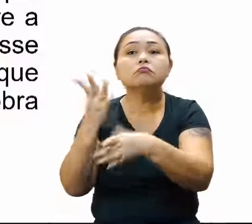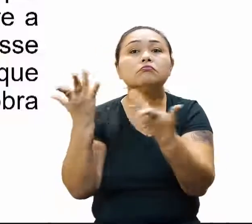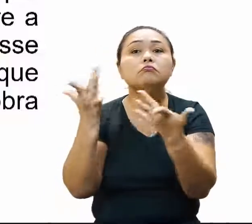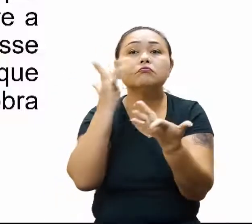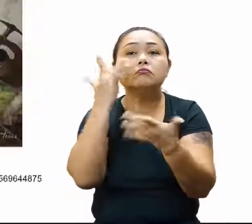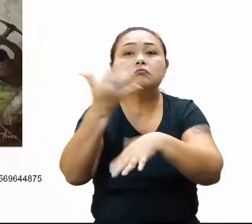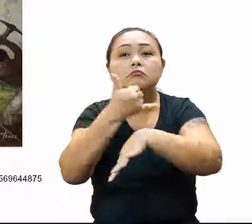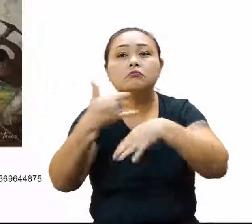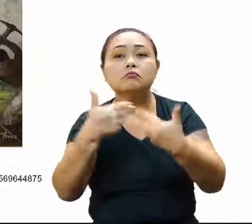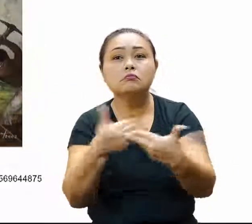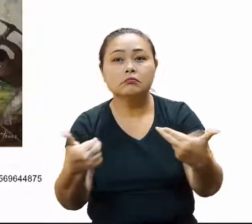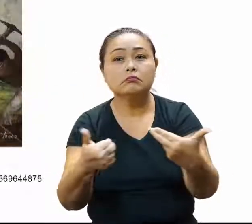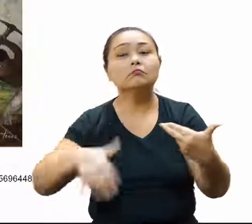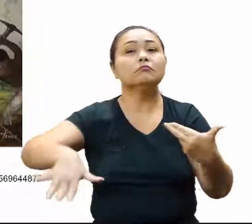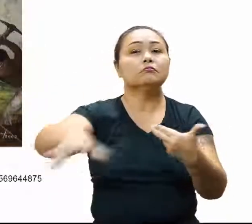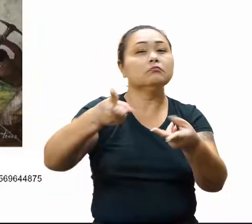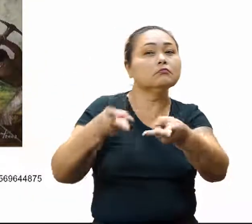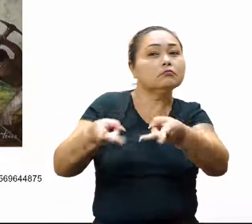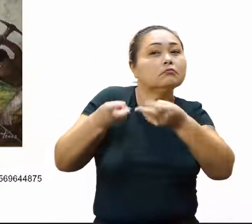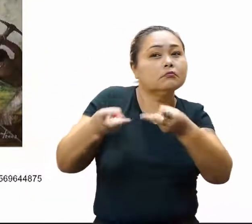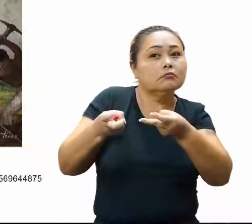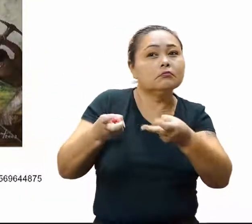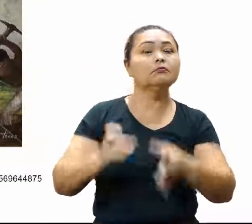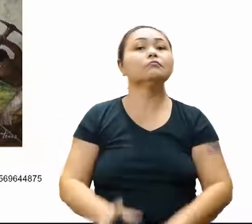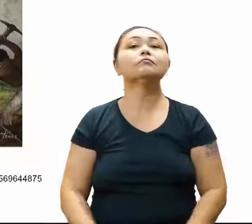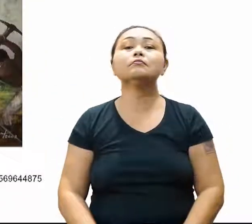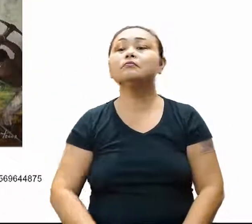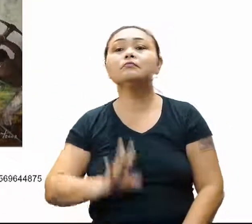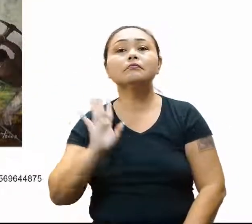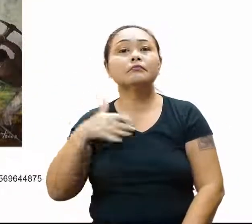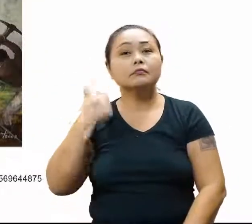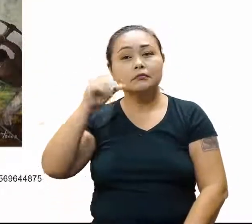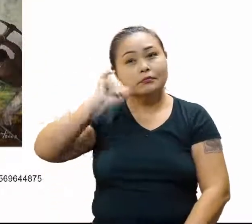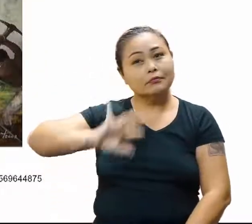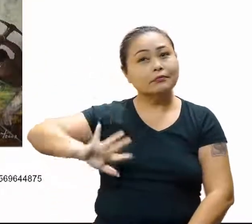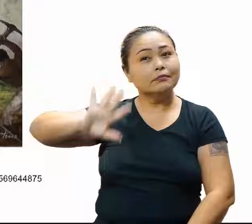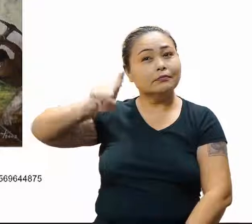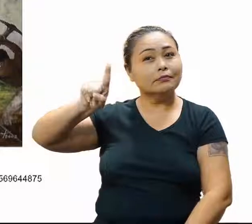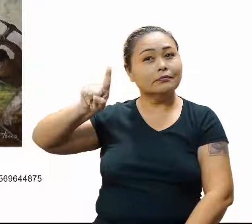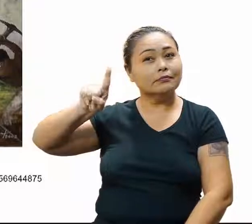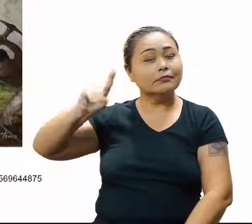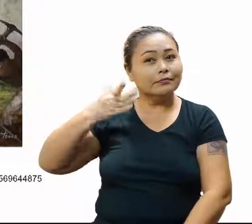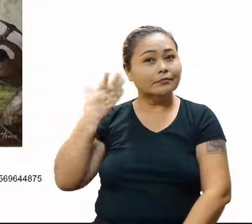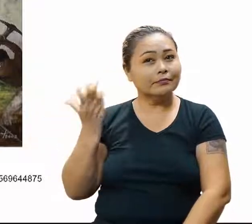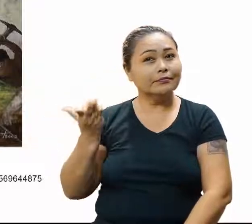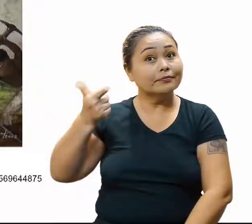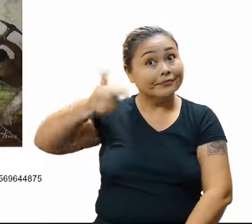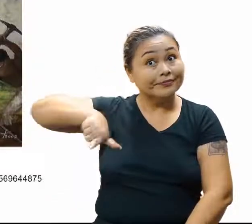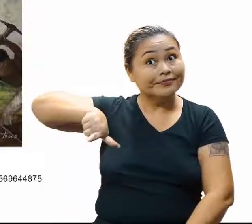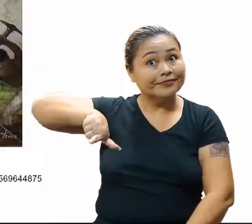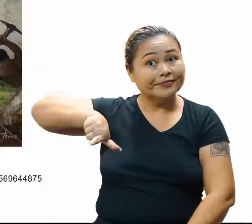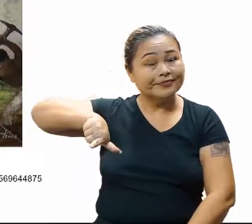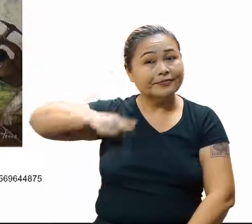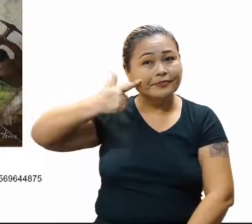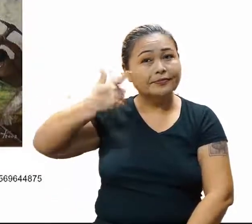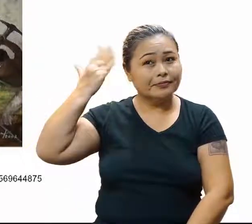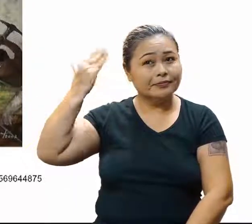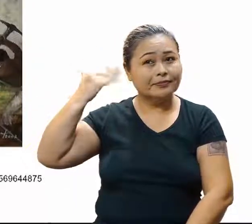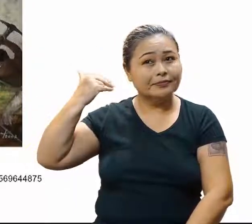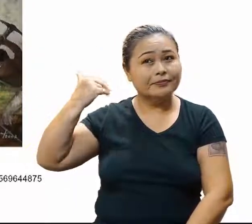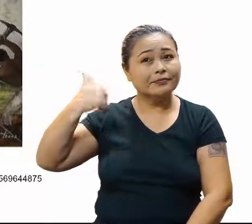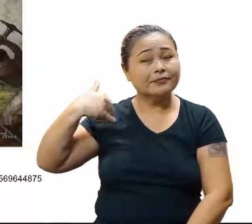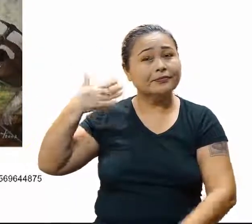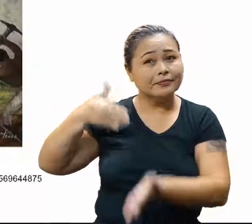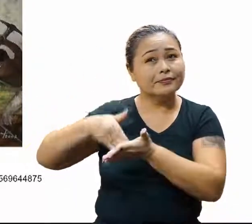região. Tá certo? Não, essa imagem eu trago para vocês, eu repeti, eu coloquei na